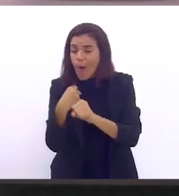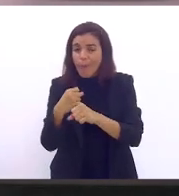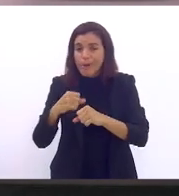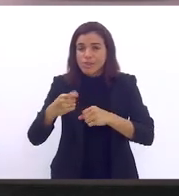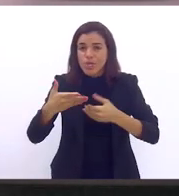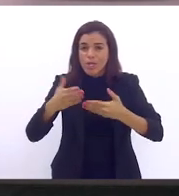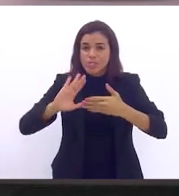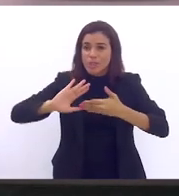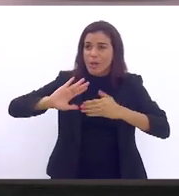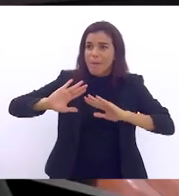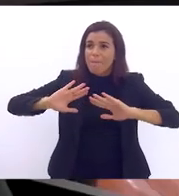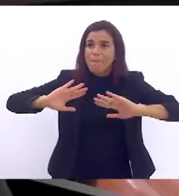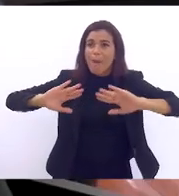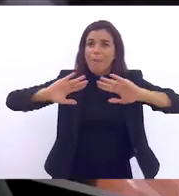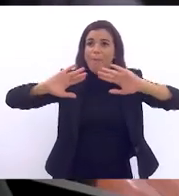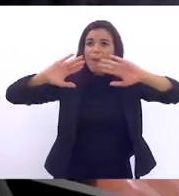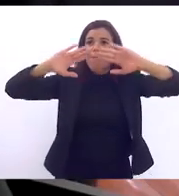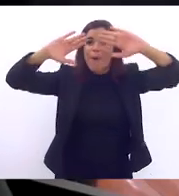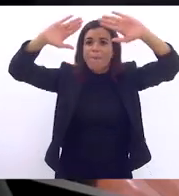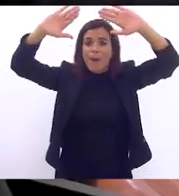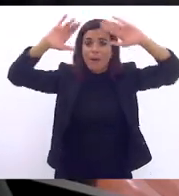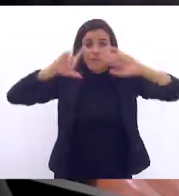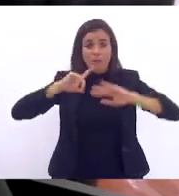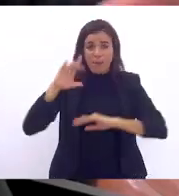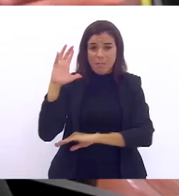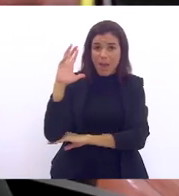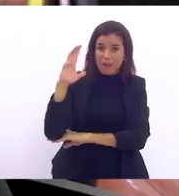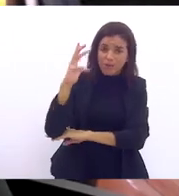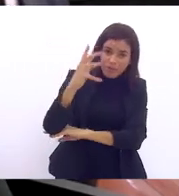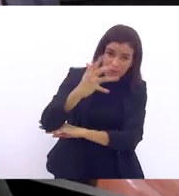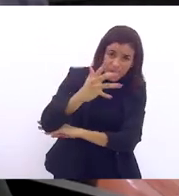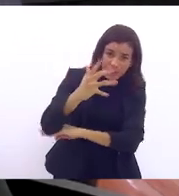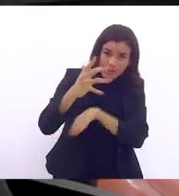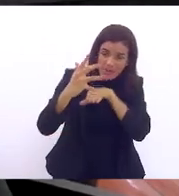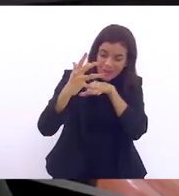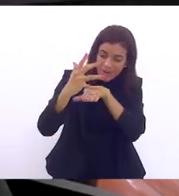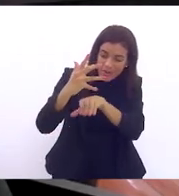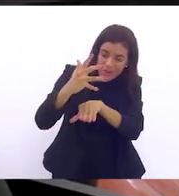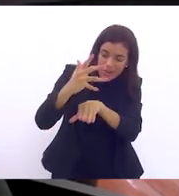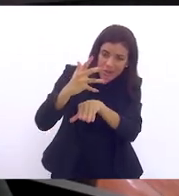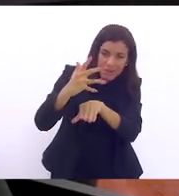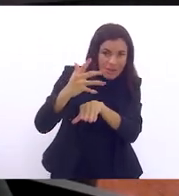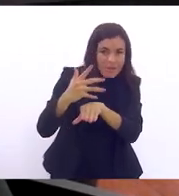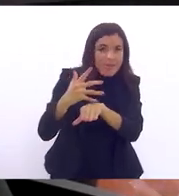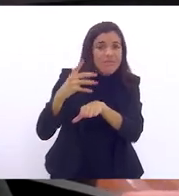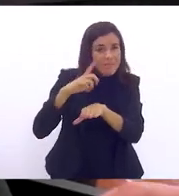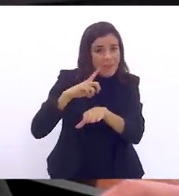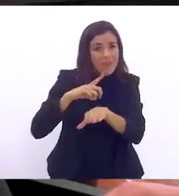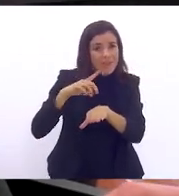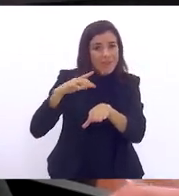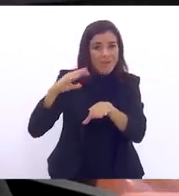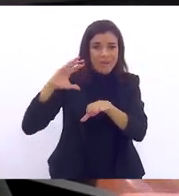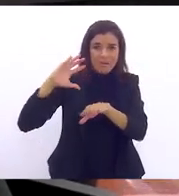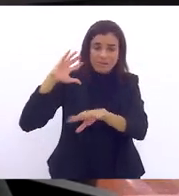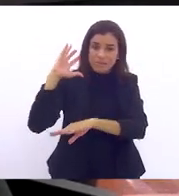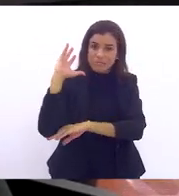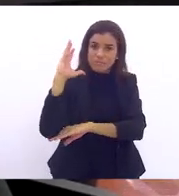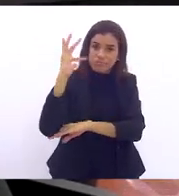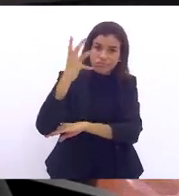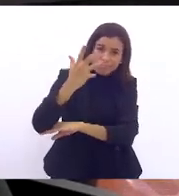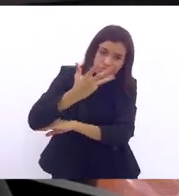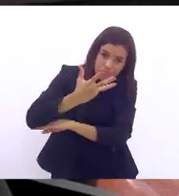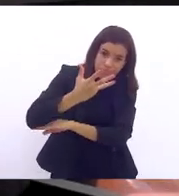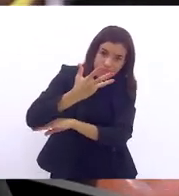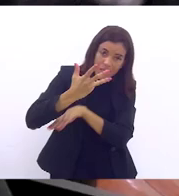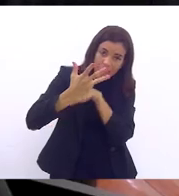encosta tem mato ao longo da rodovia junto ao guard rei que eu não fotografei né deveria ter fotografado paraou mostrar